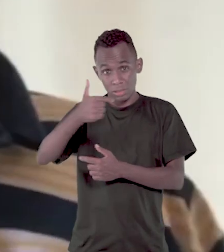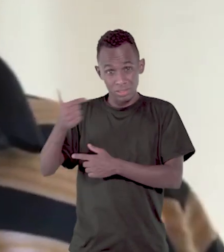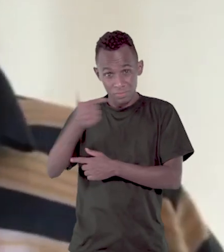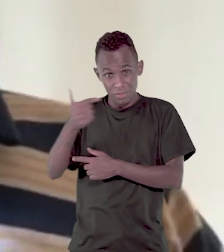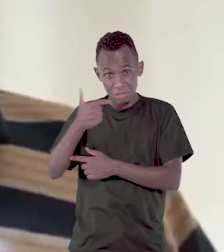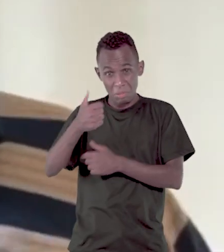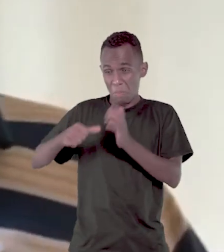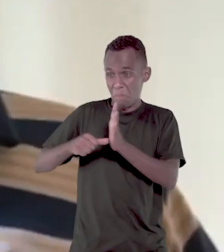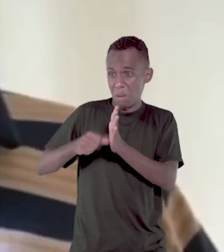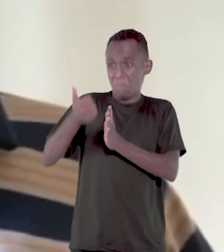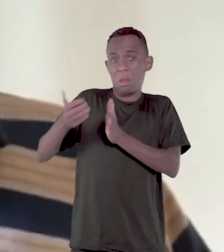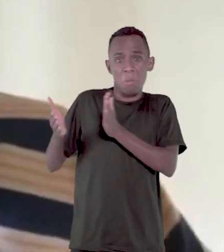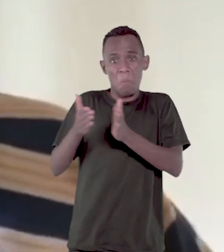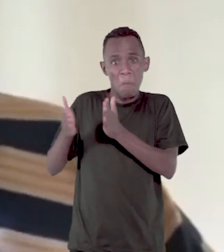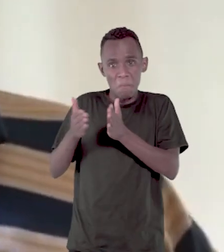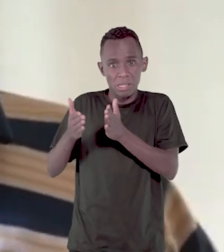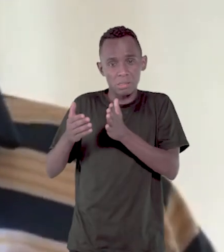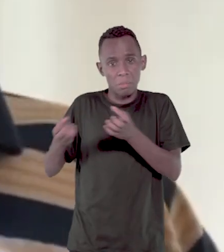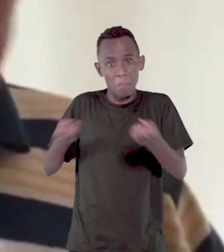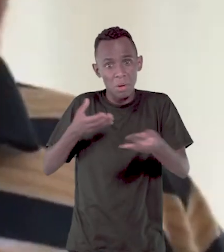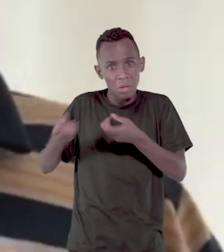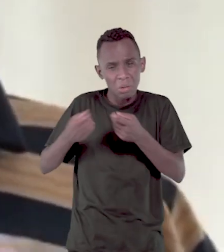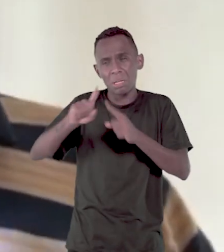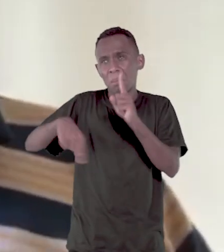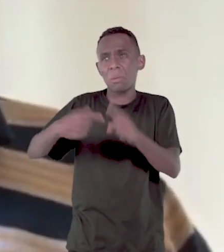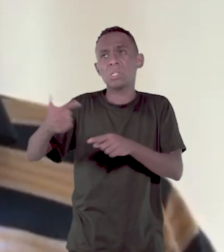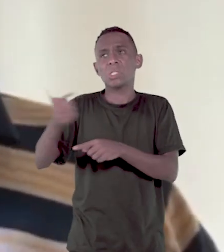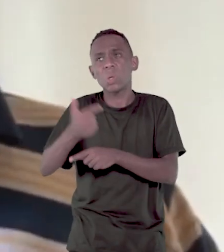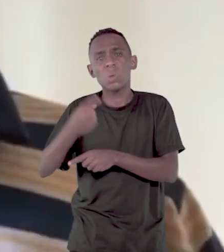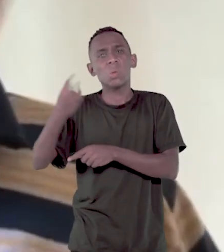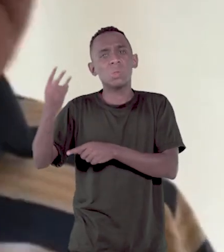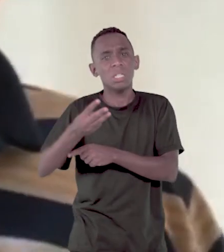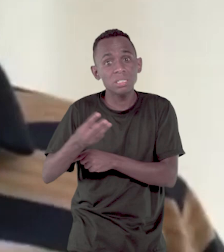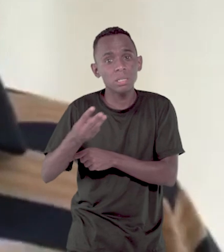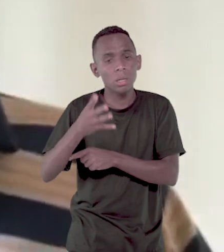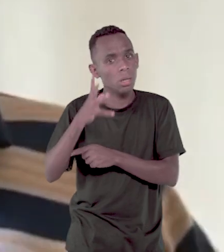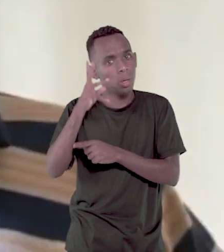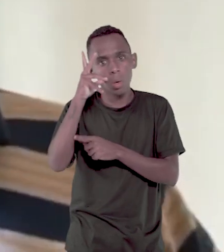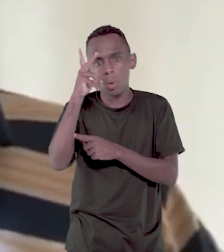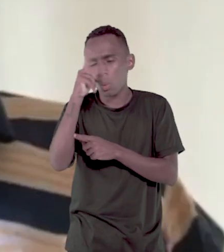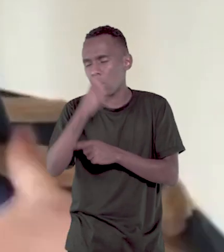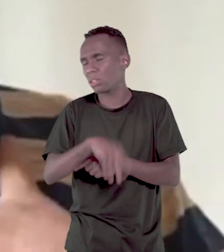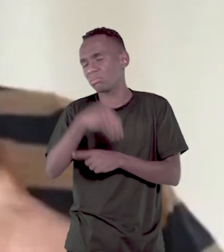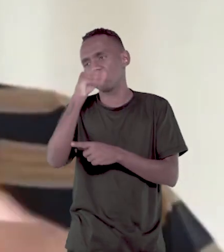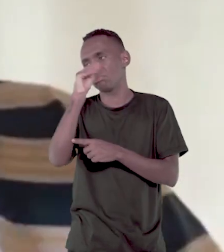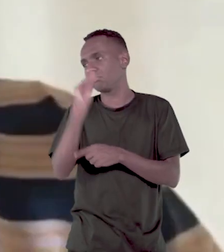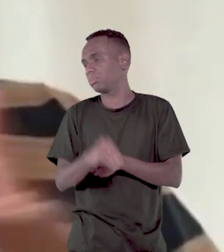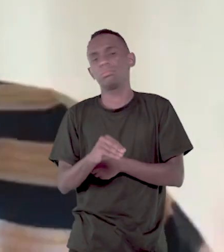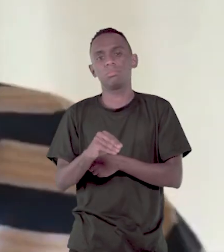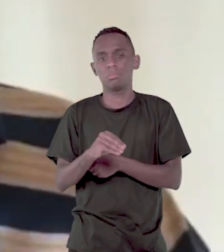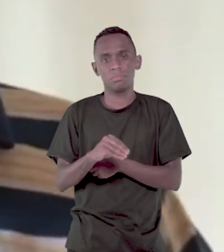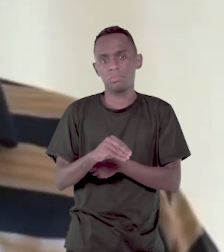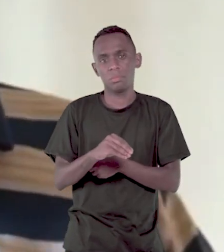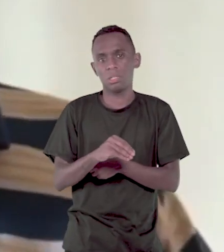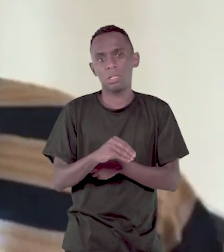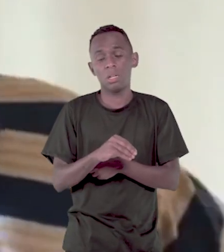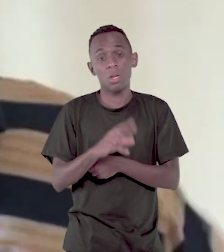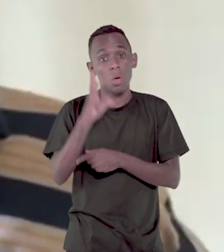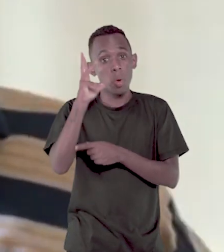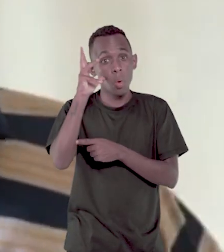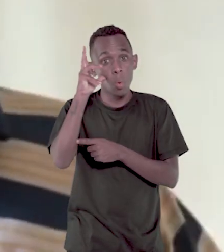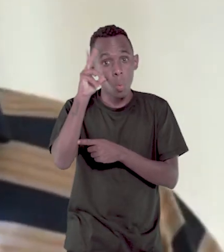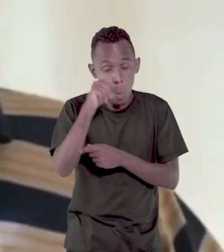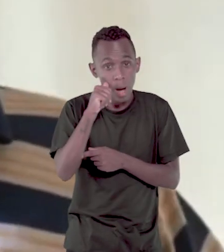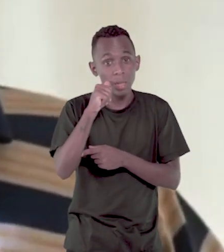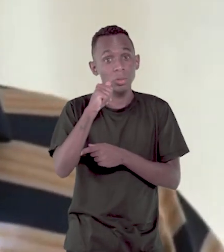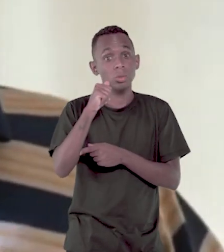de primeiro movimento modernista, depois segundo movimento modernista, terceiro movimento modernista. Eu acho isso uma grande bobagem.